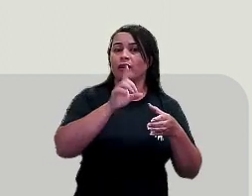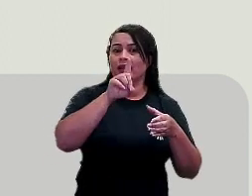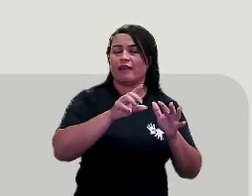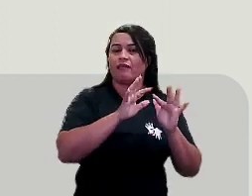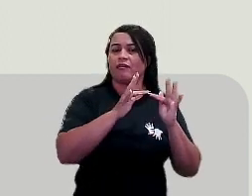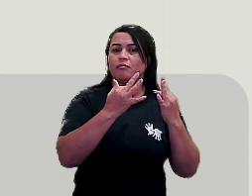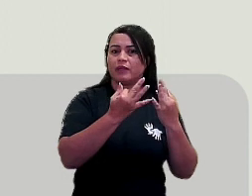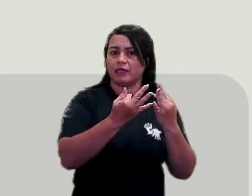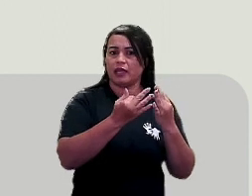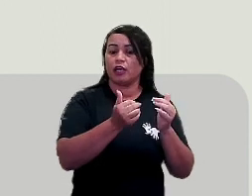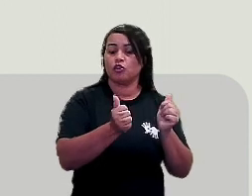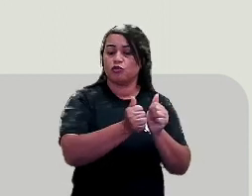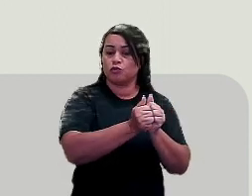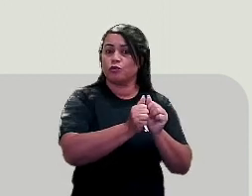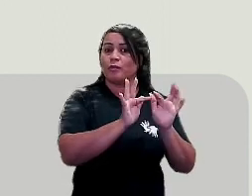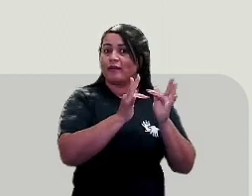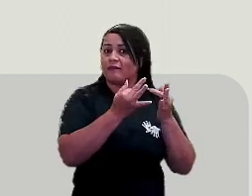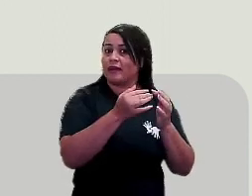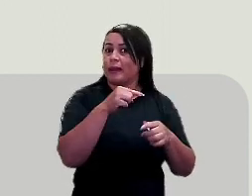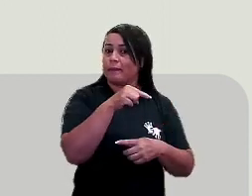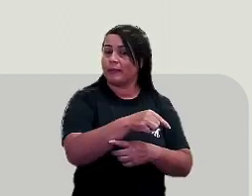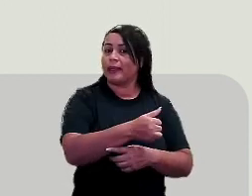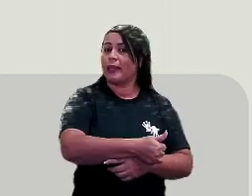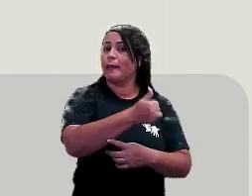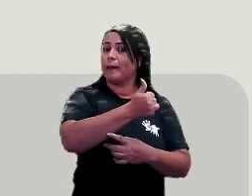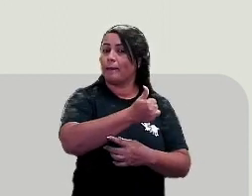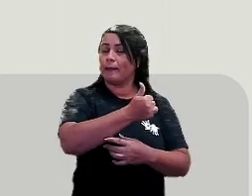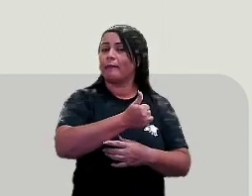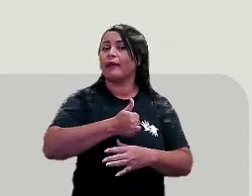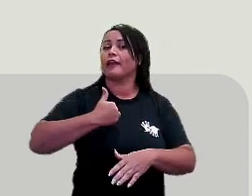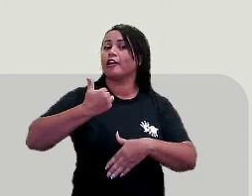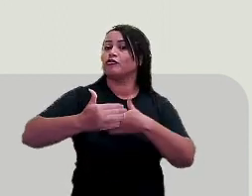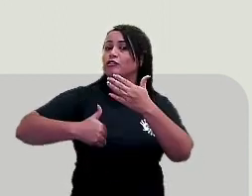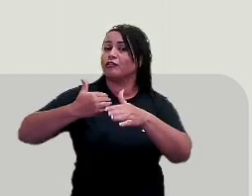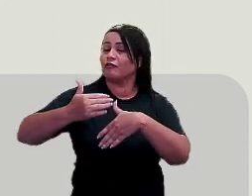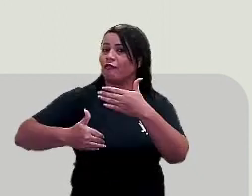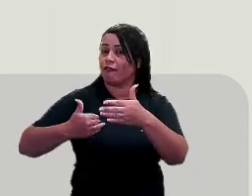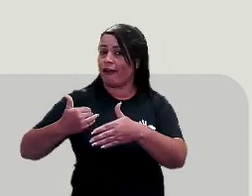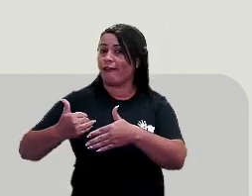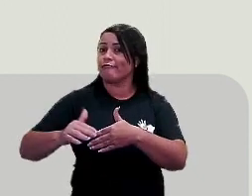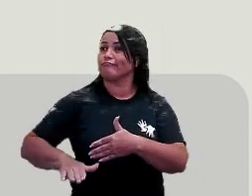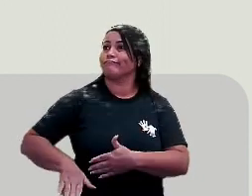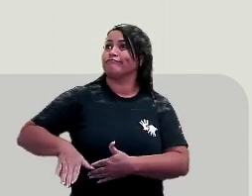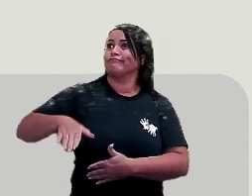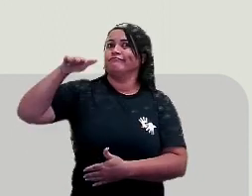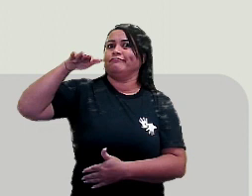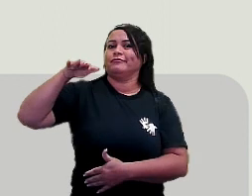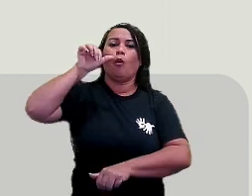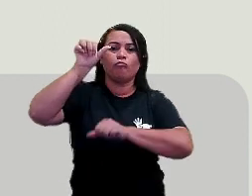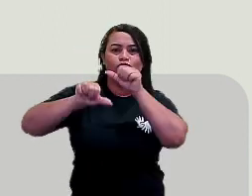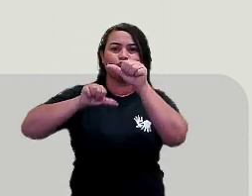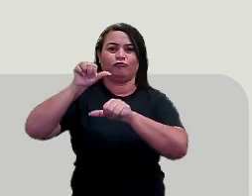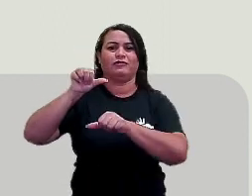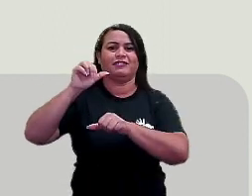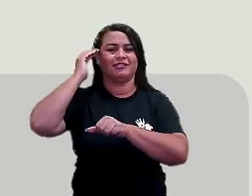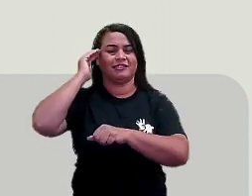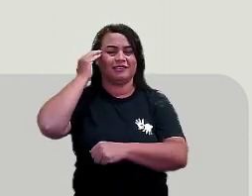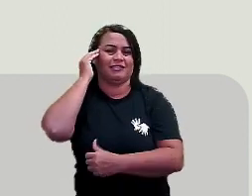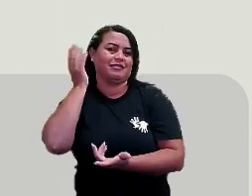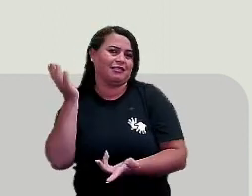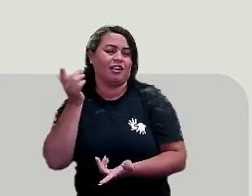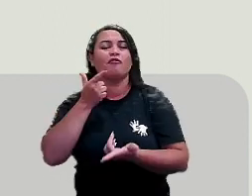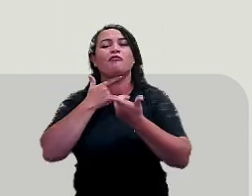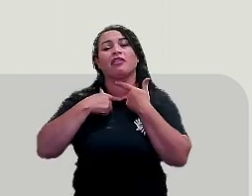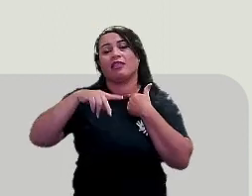familiar. E a partir da família é que construímos nossos valores. Então, quando é sua vontade, escolha